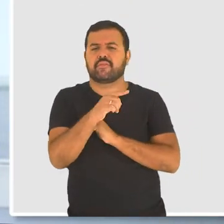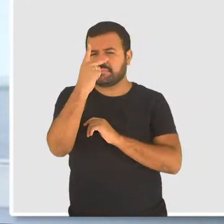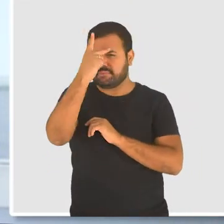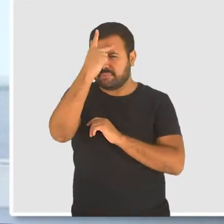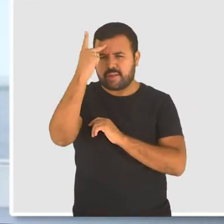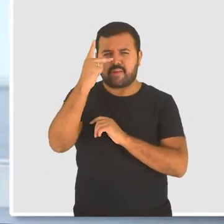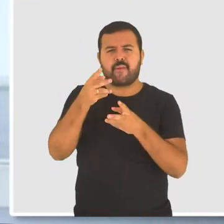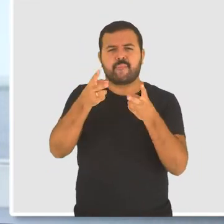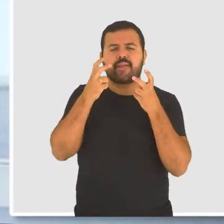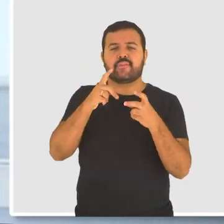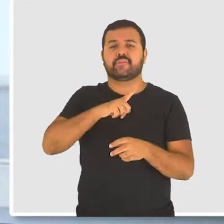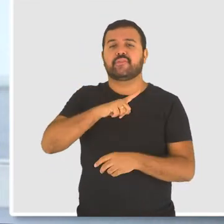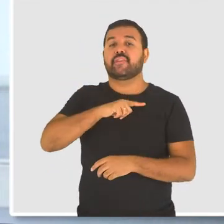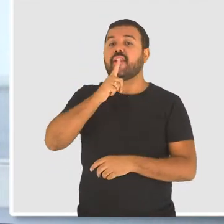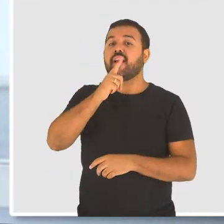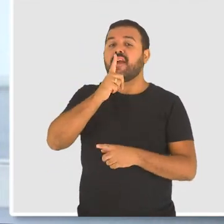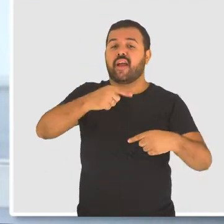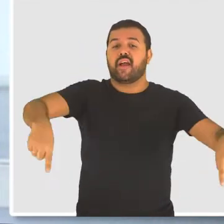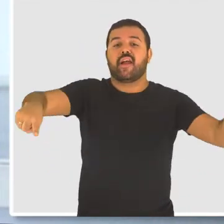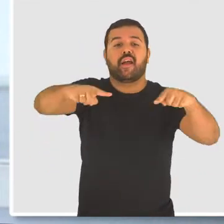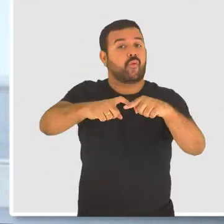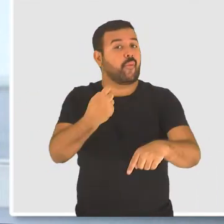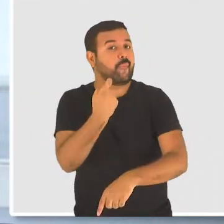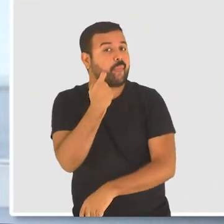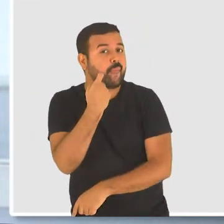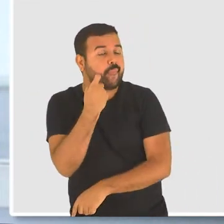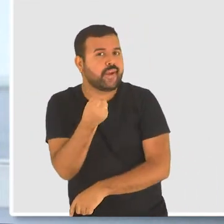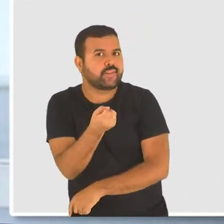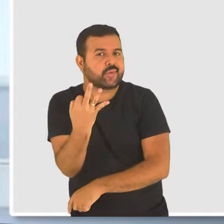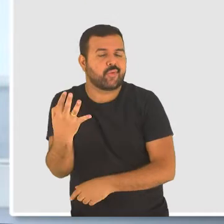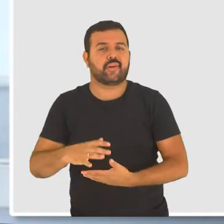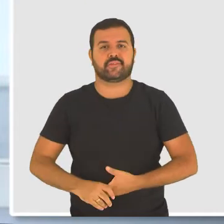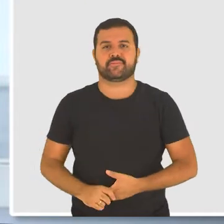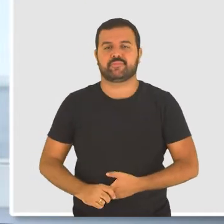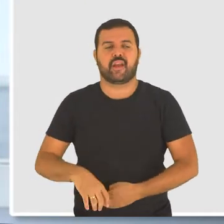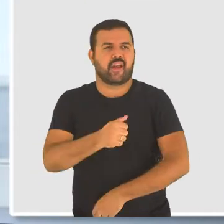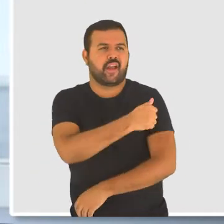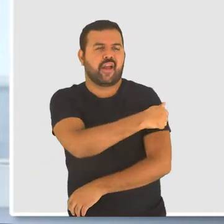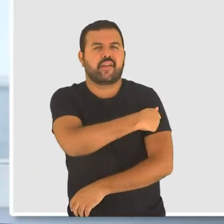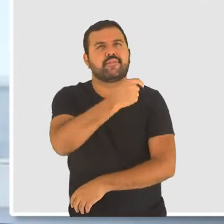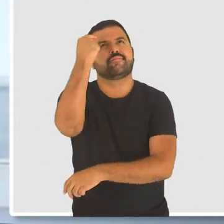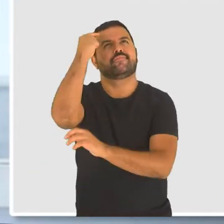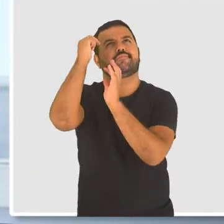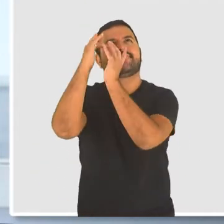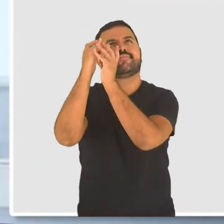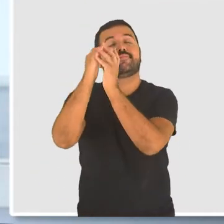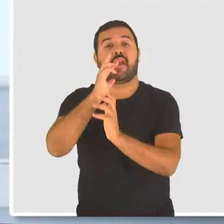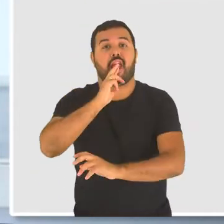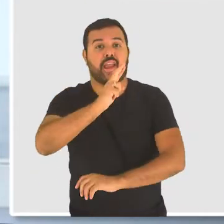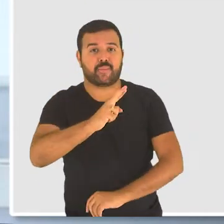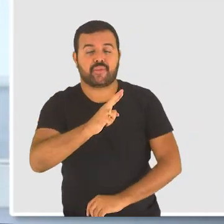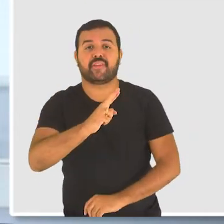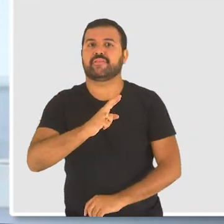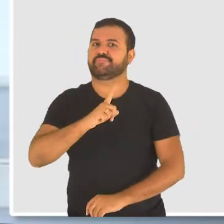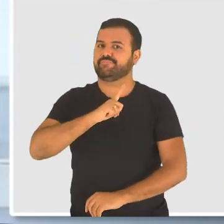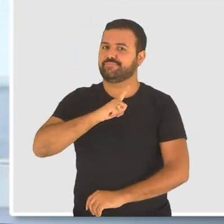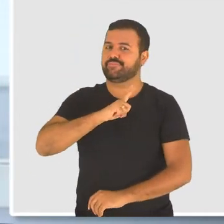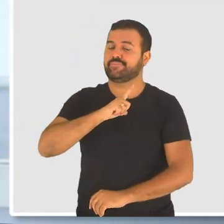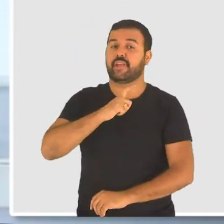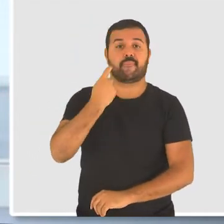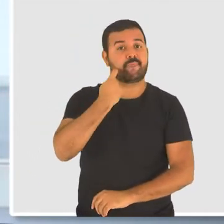de 25 peixes. Ou seja, ele estava dizendo que no lago